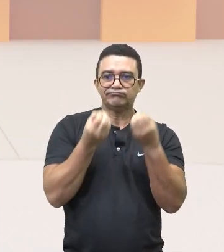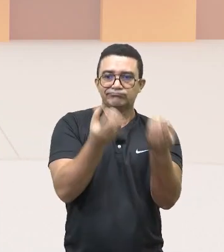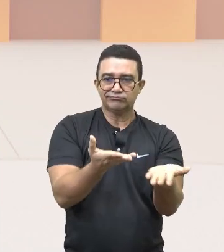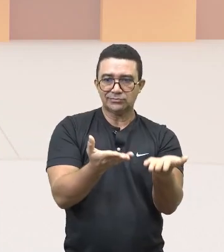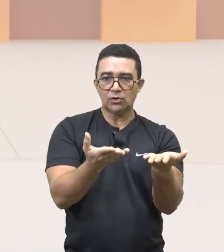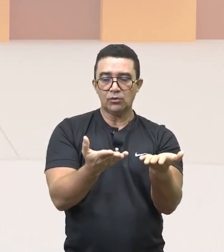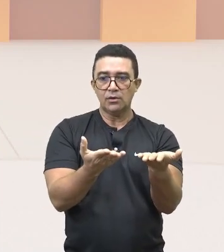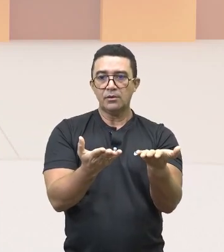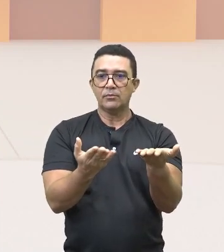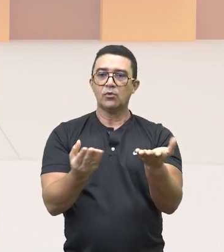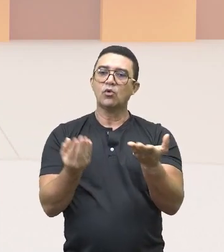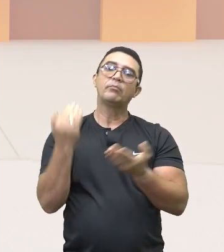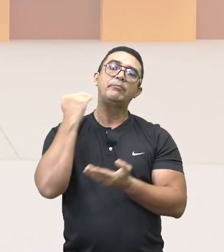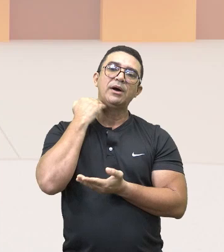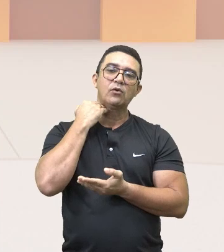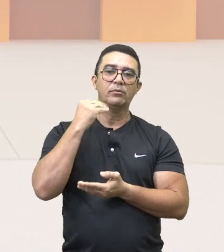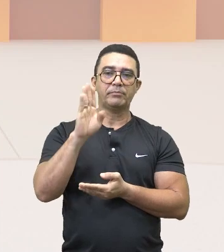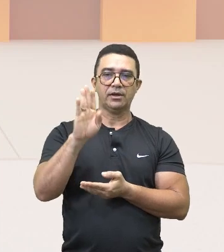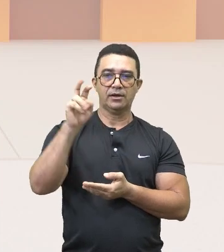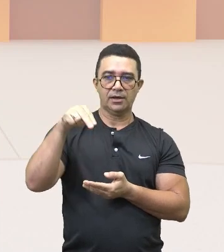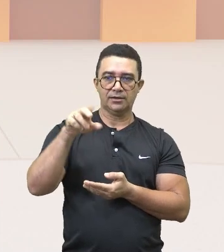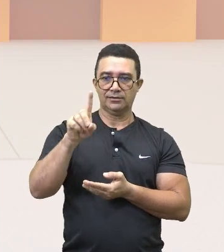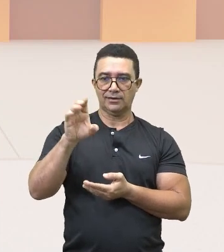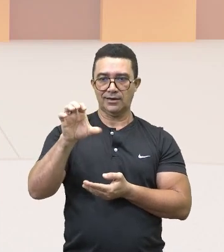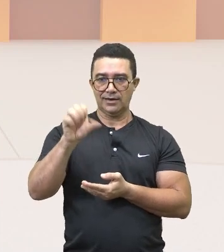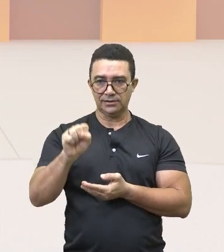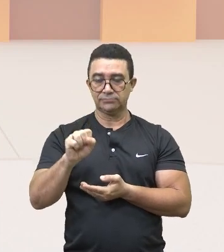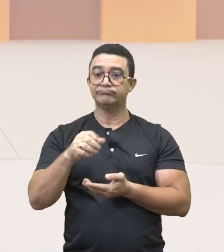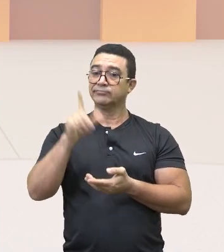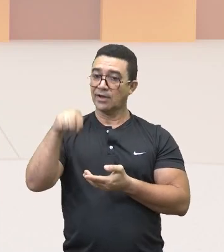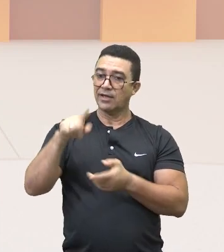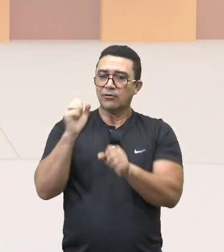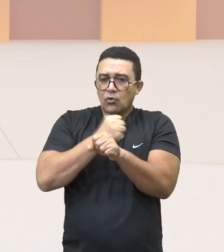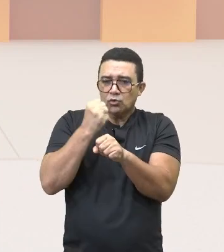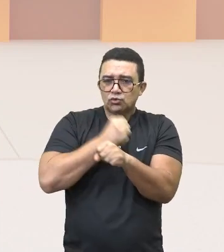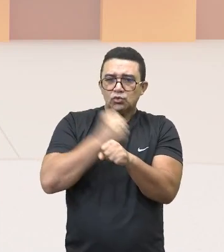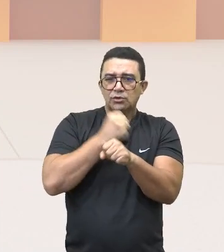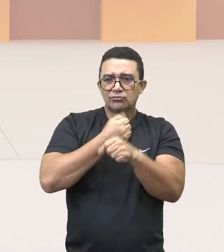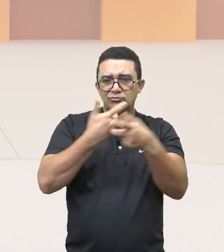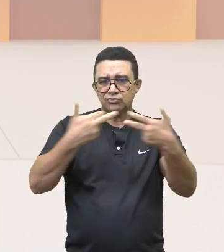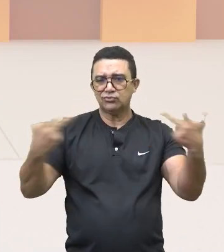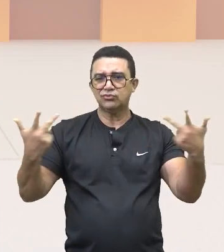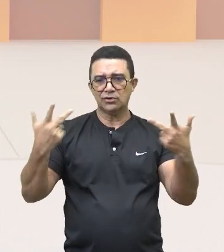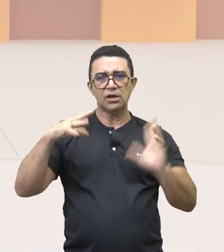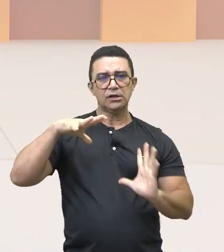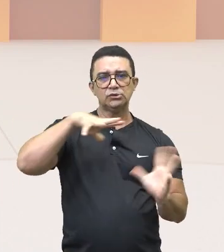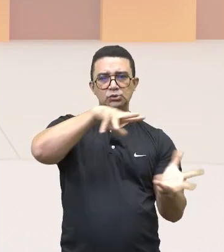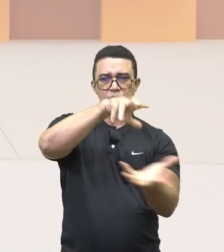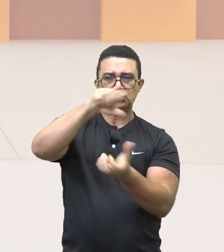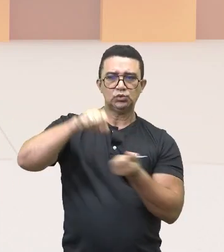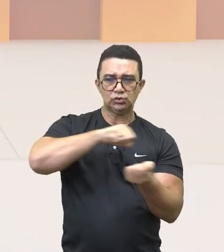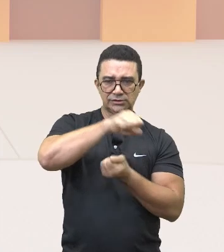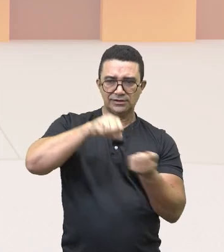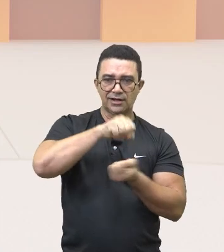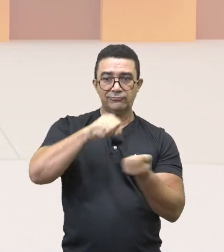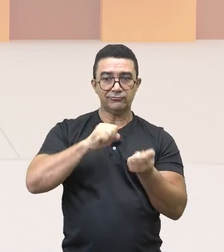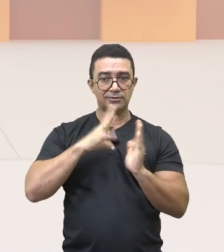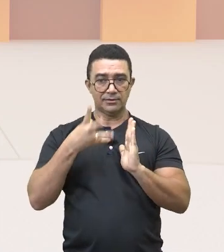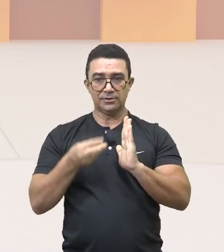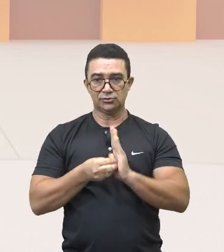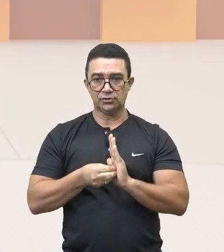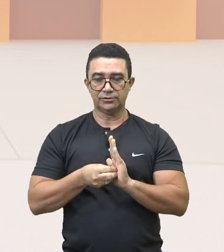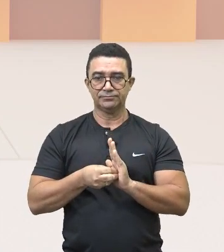nesse fundo onde são feitas as obras de preservação, de uso sustentável da Amazônia, né? Temos até aí